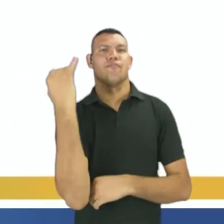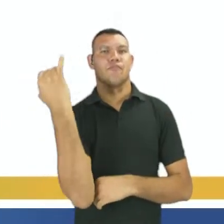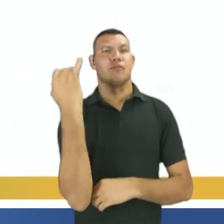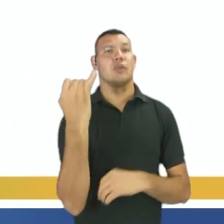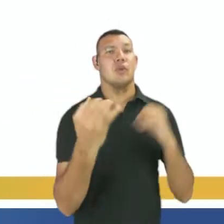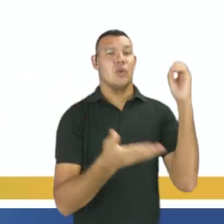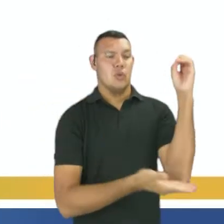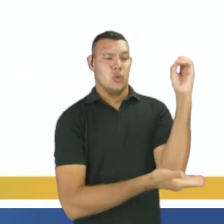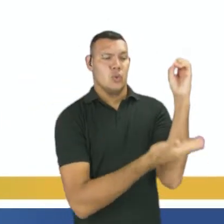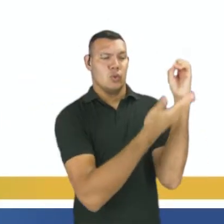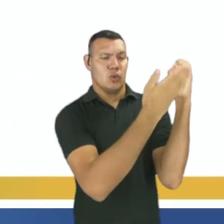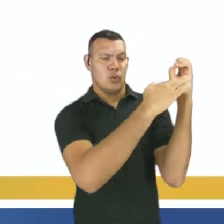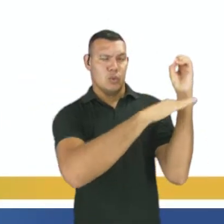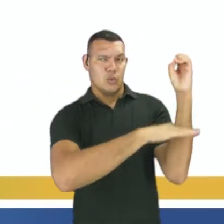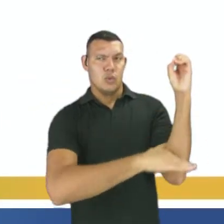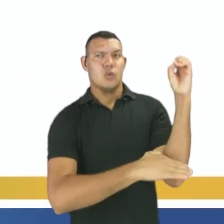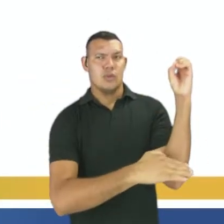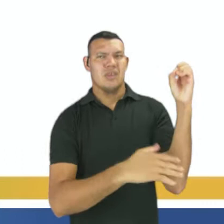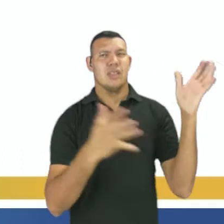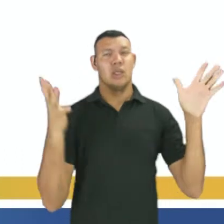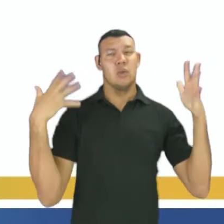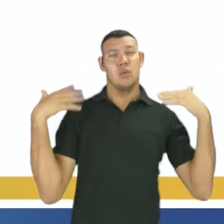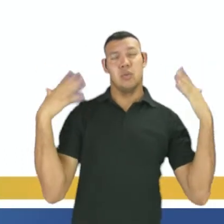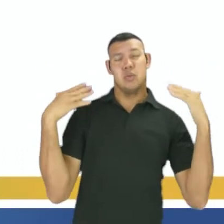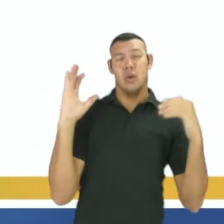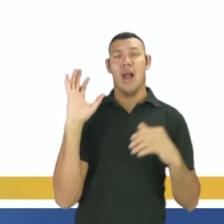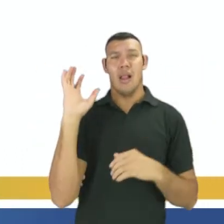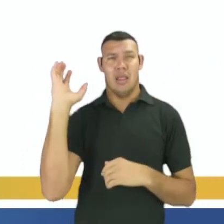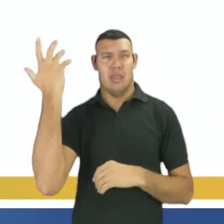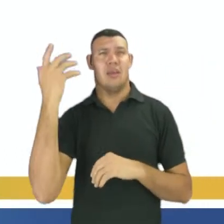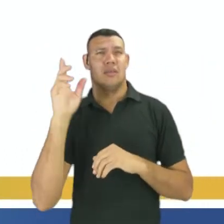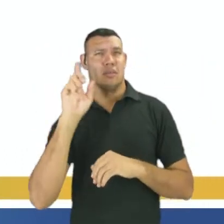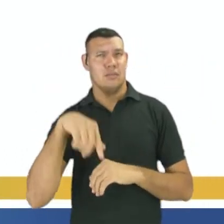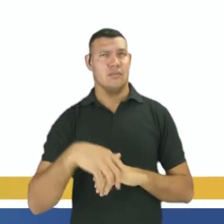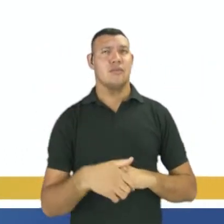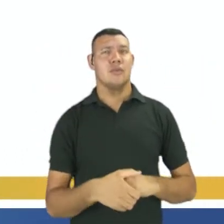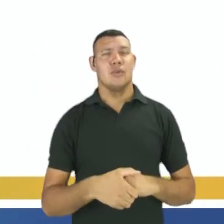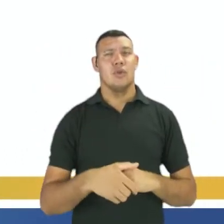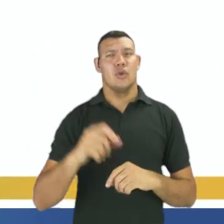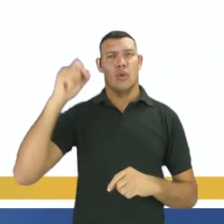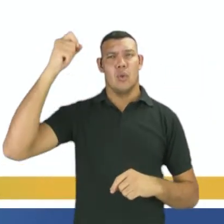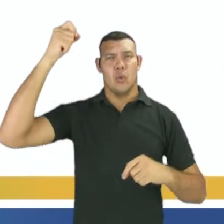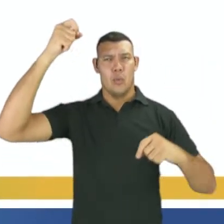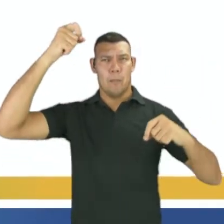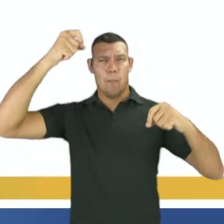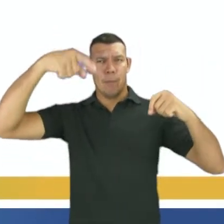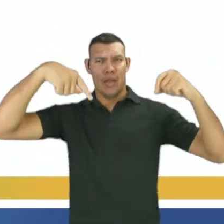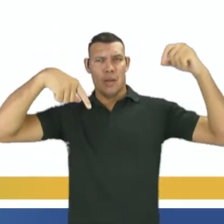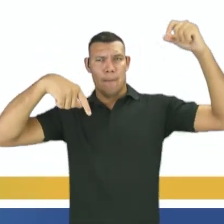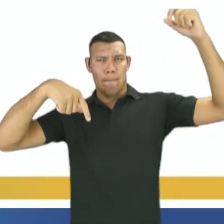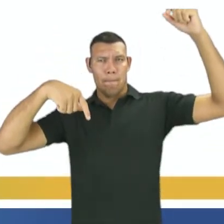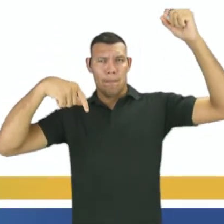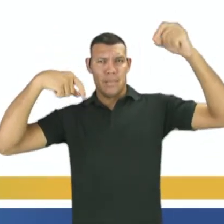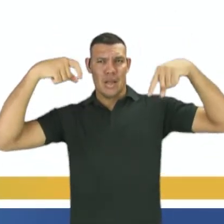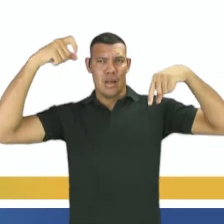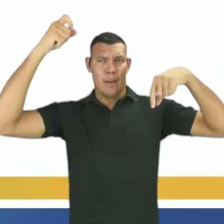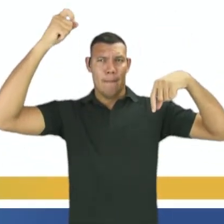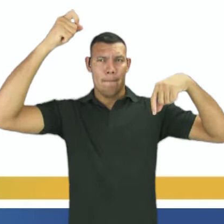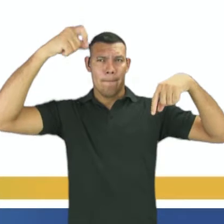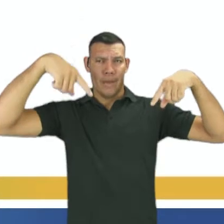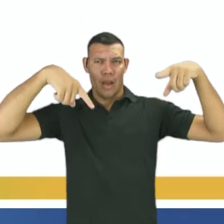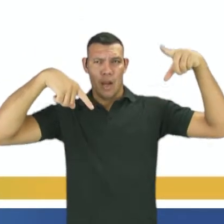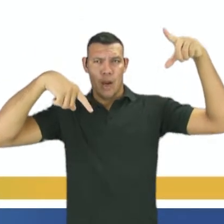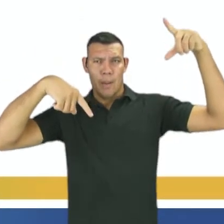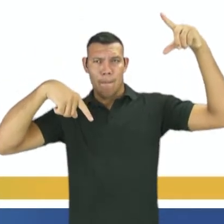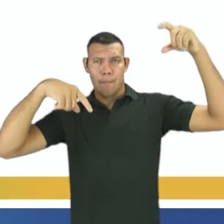é tantos mikrotik elas em micro gotículas né as cutículas que cai o que que armazenado por essa floresta